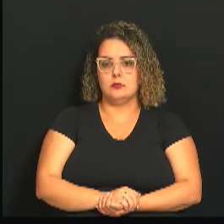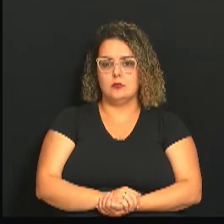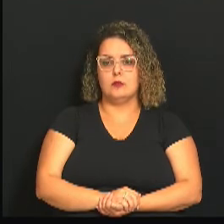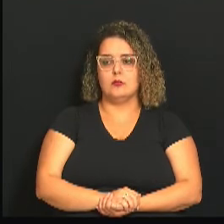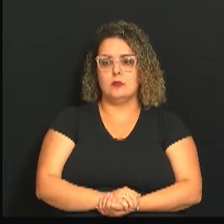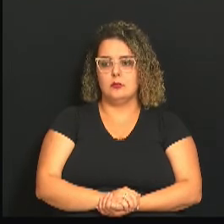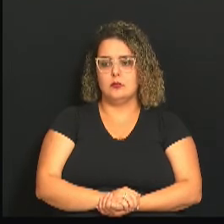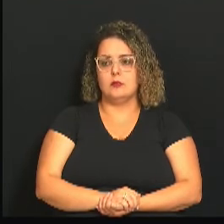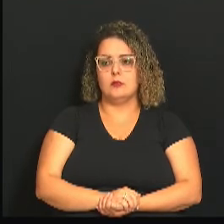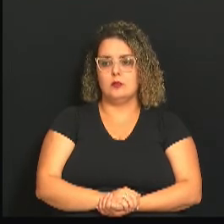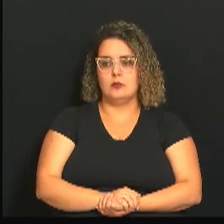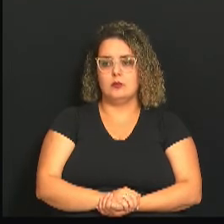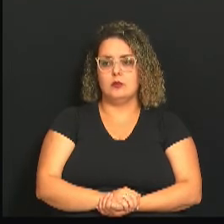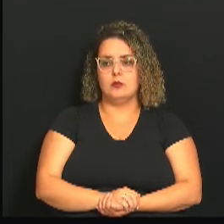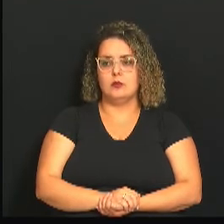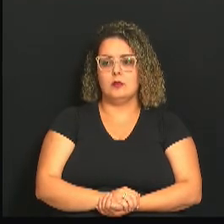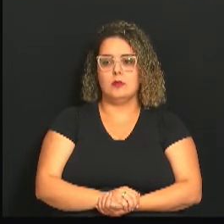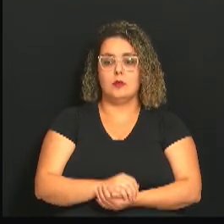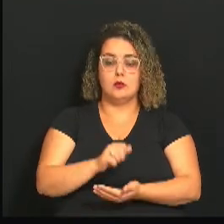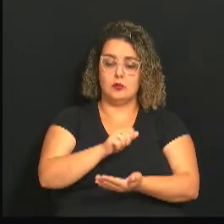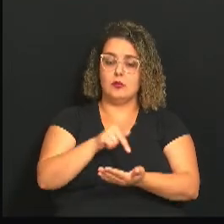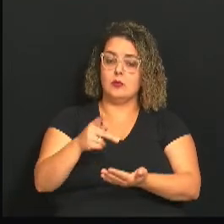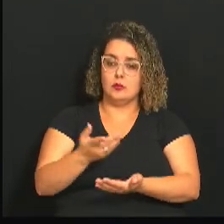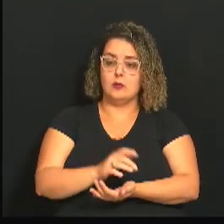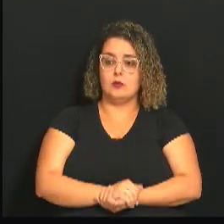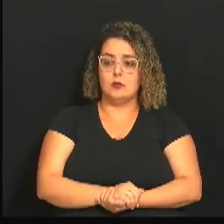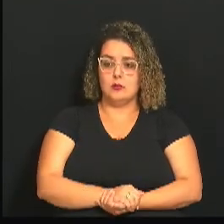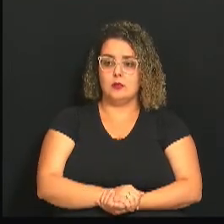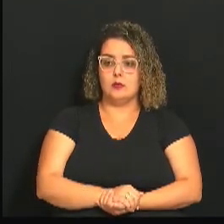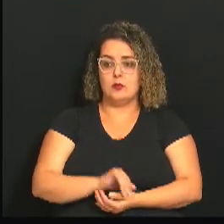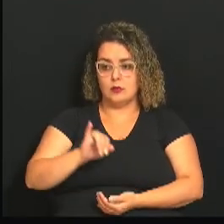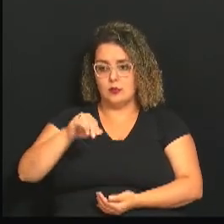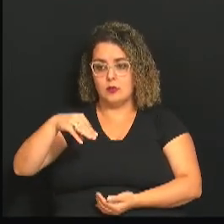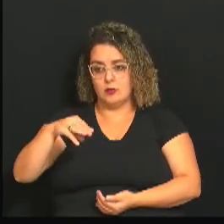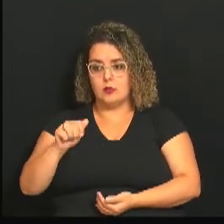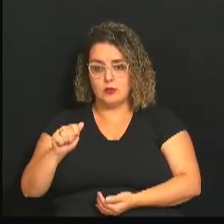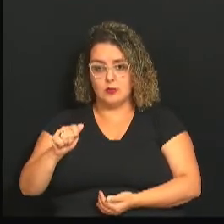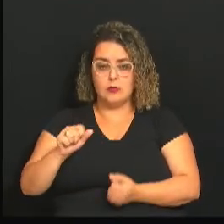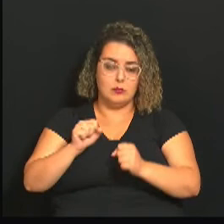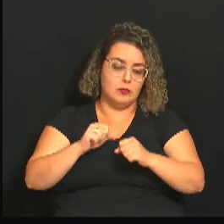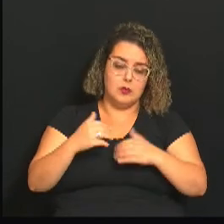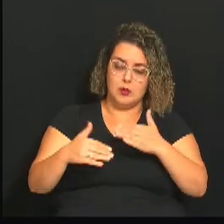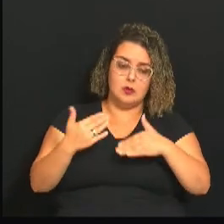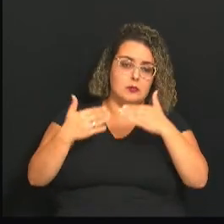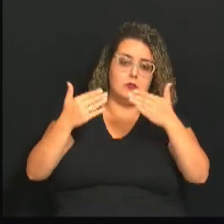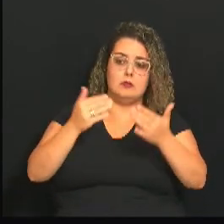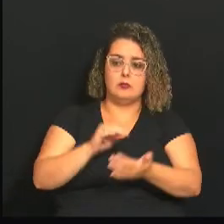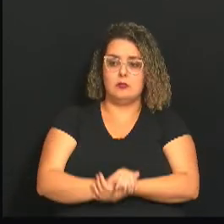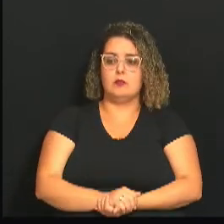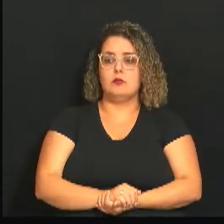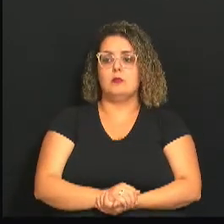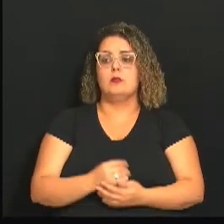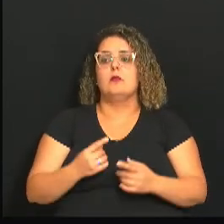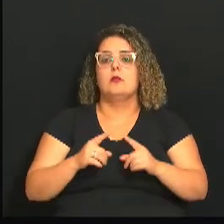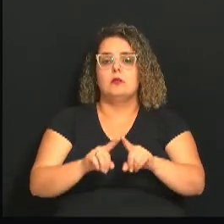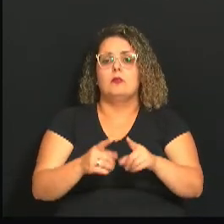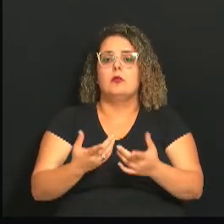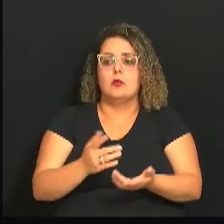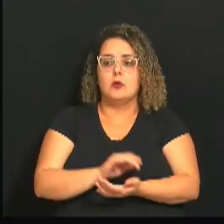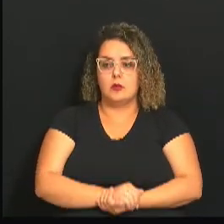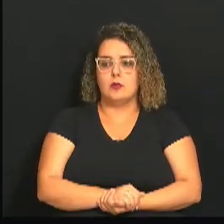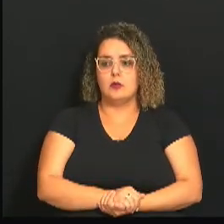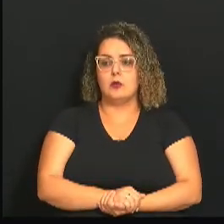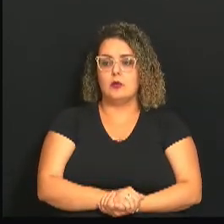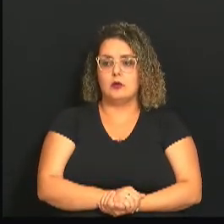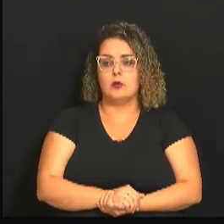essa interface aí com os aplicativos, né? Inclusive a IMA, que poderia desenvolver algo aí em parceria com o CEPAGRE,